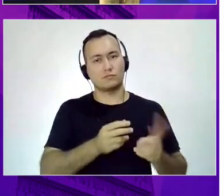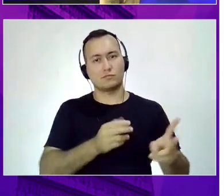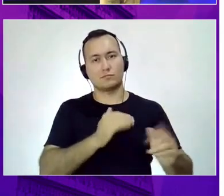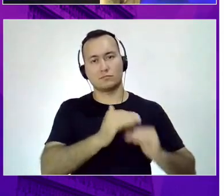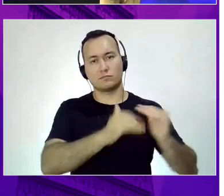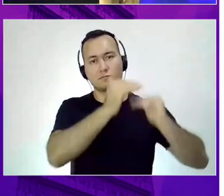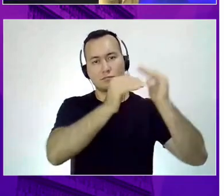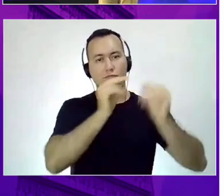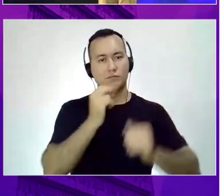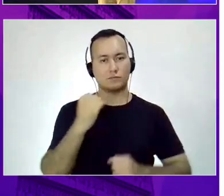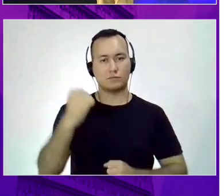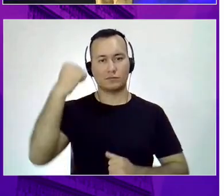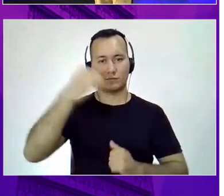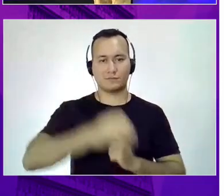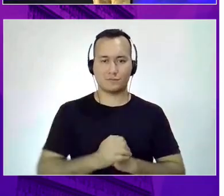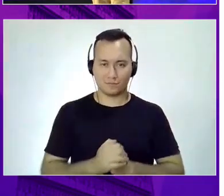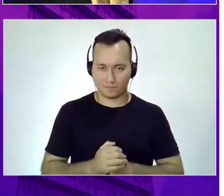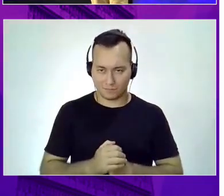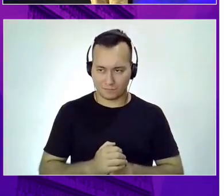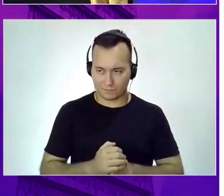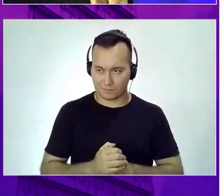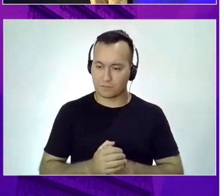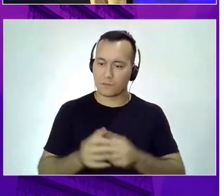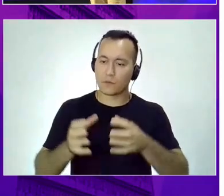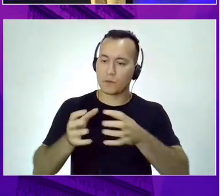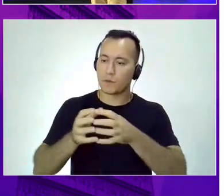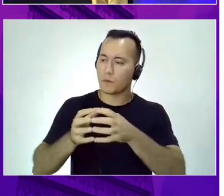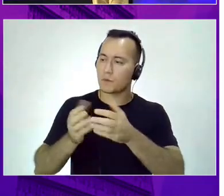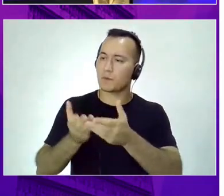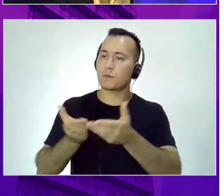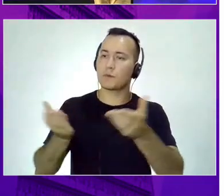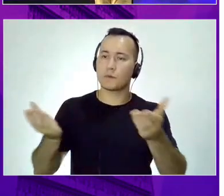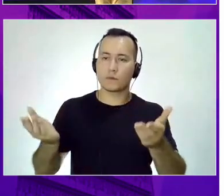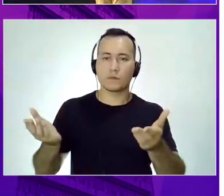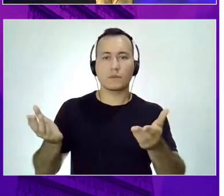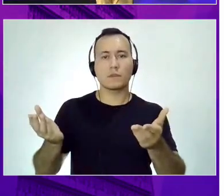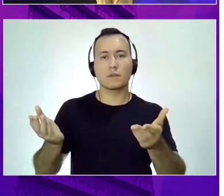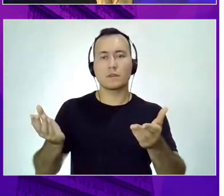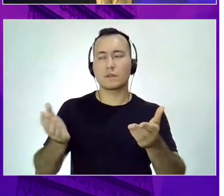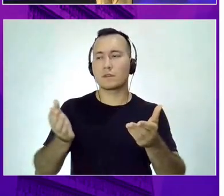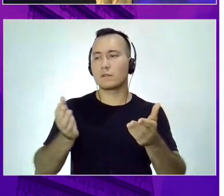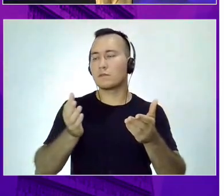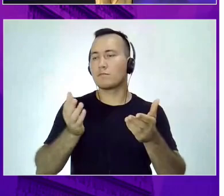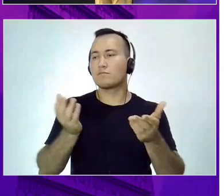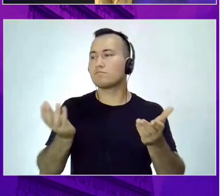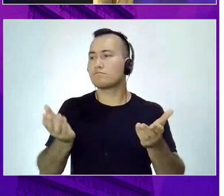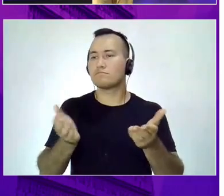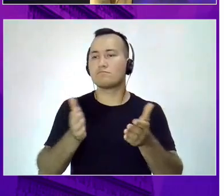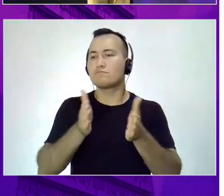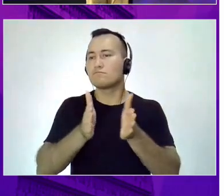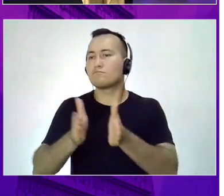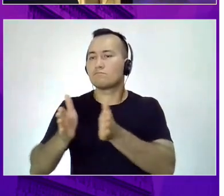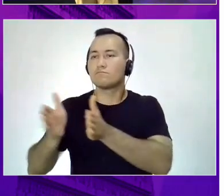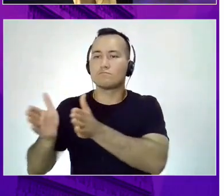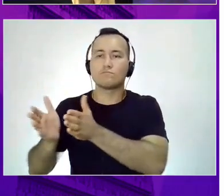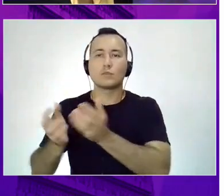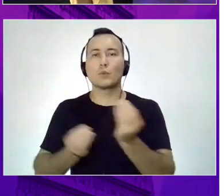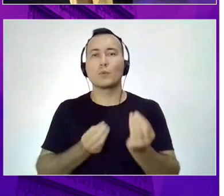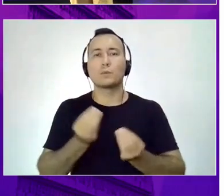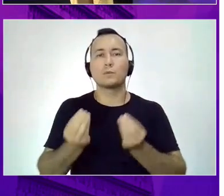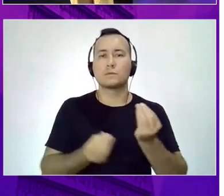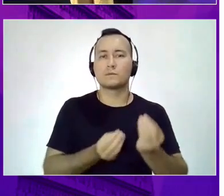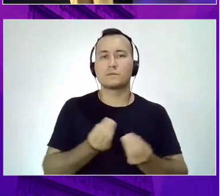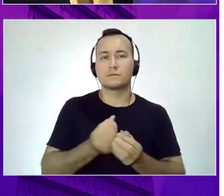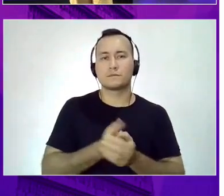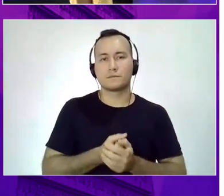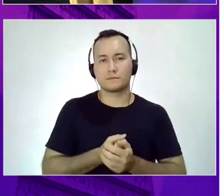anteriormente, isso manda muito de como a estrutura do time reverbera muito em como a aplicação é feita, né? Então se o time